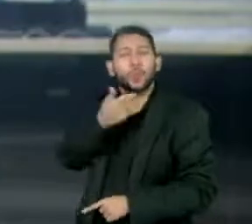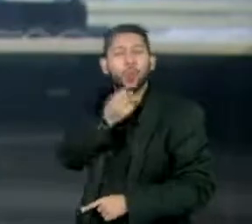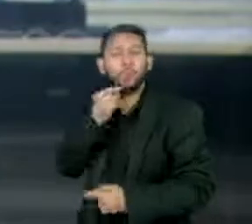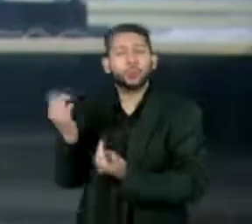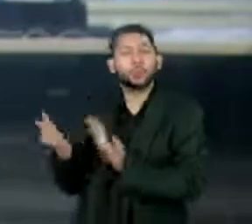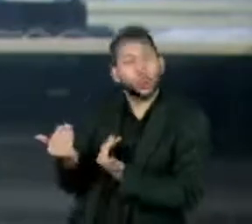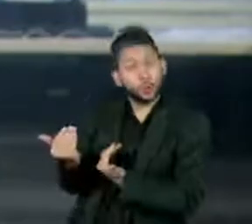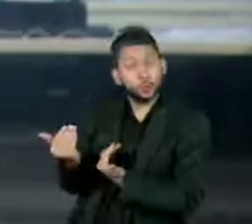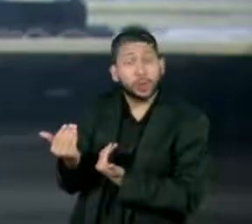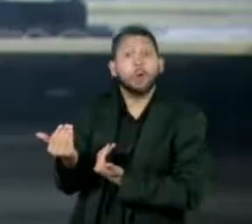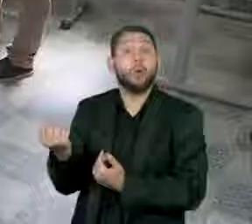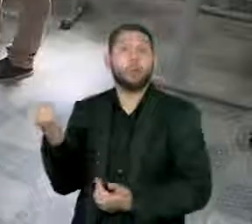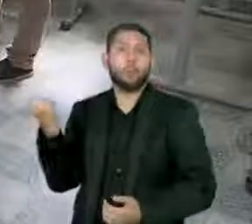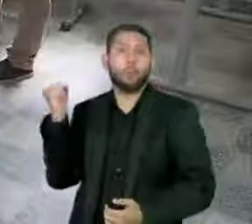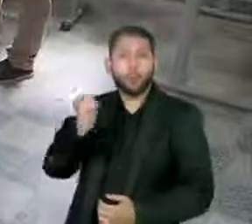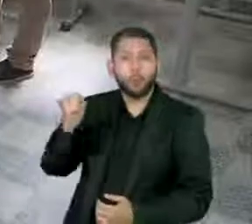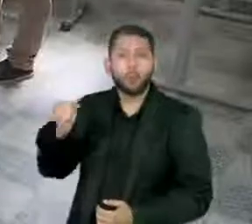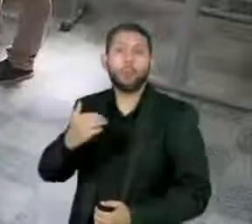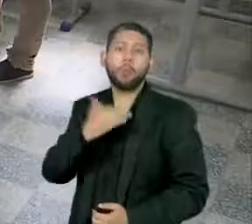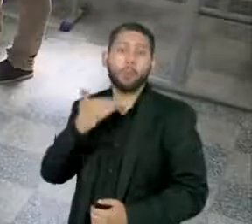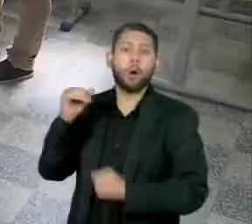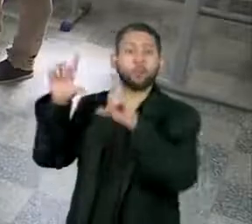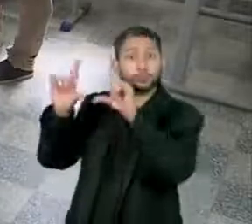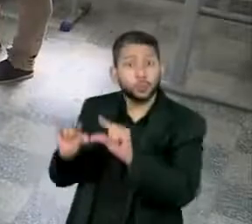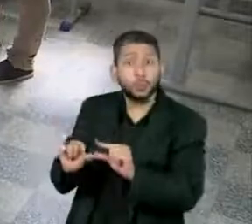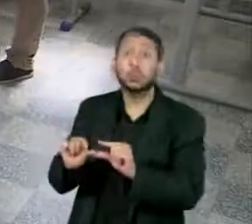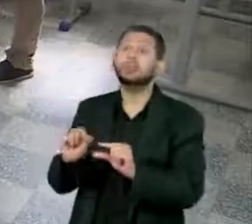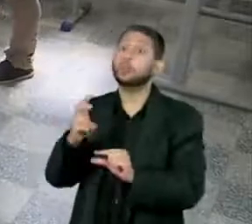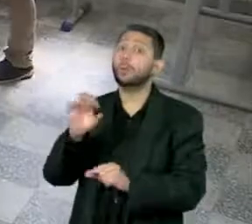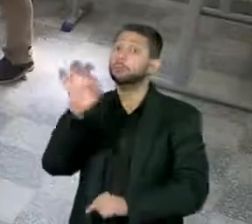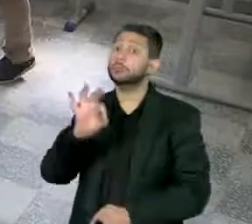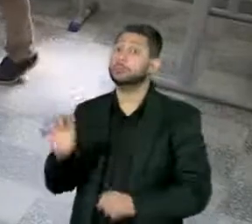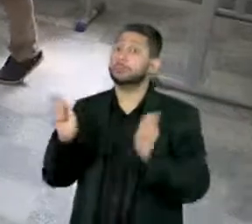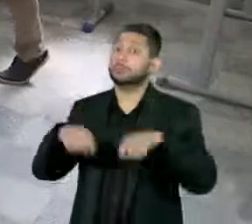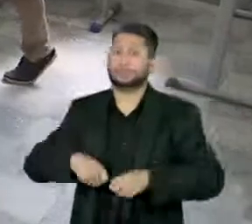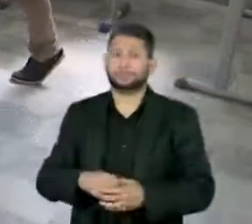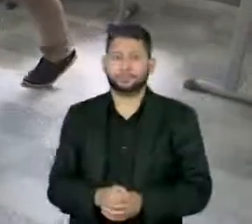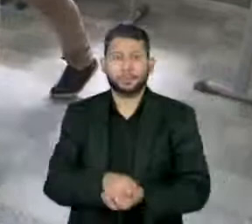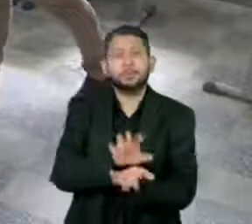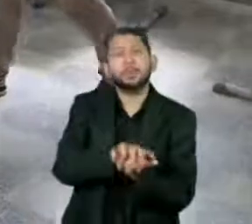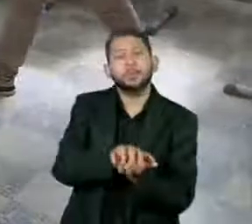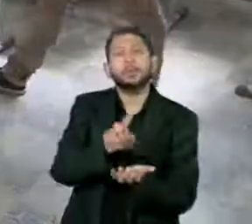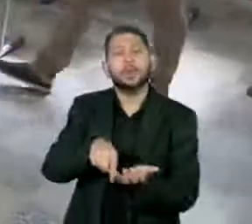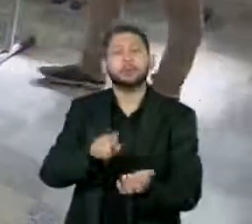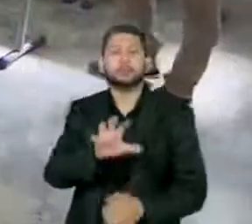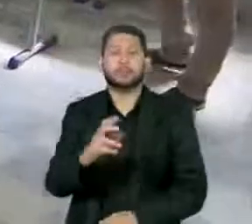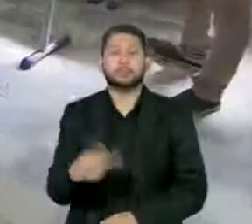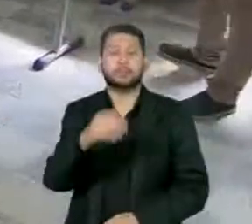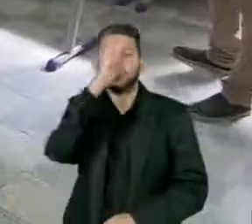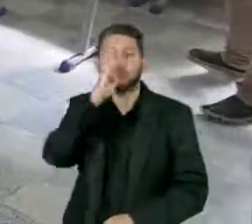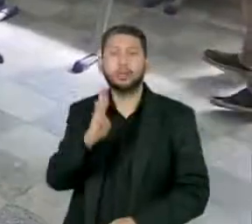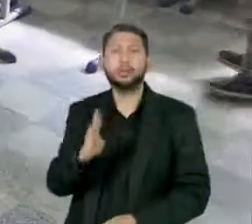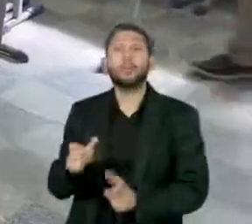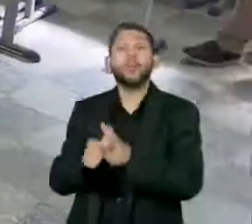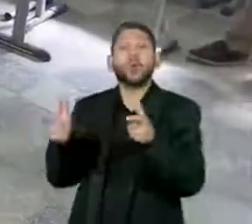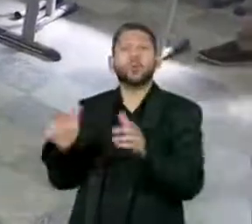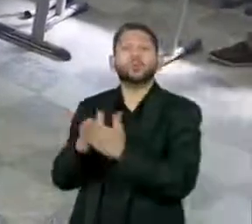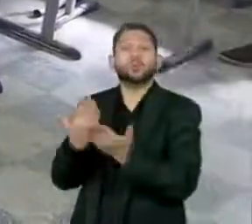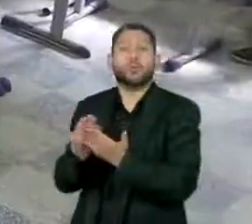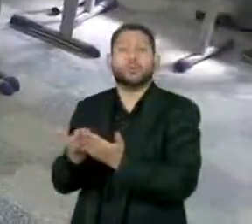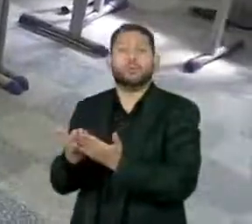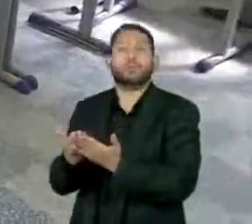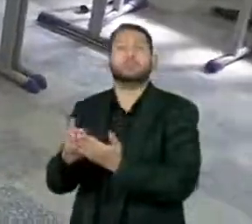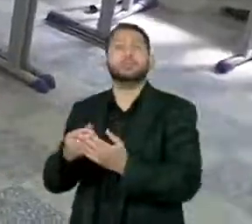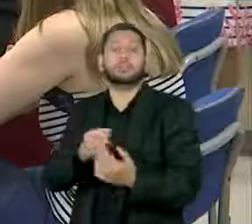em até 50%. Pernambuco é o estado brasileiro com o maior número de escolas de ensino médio em tempo